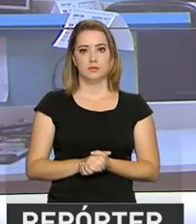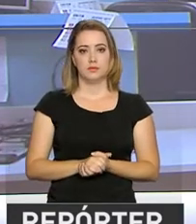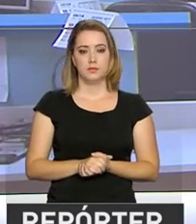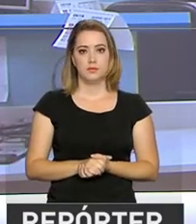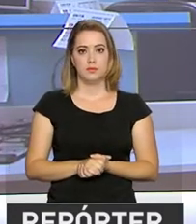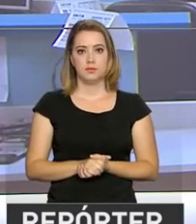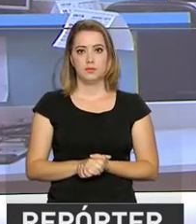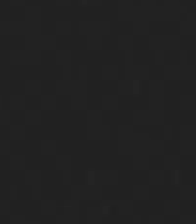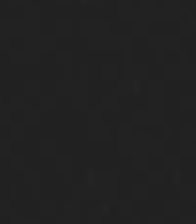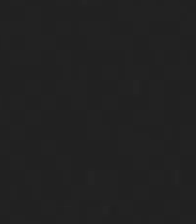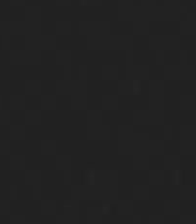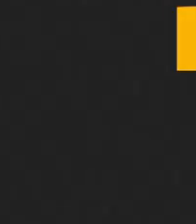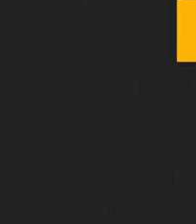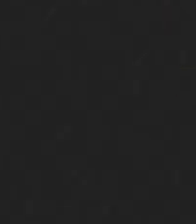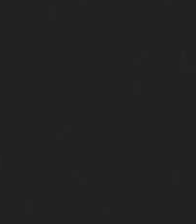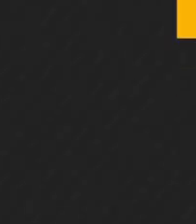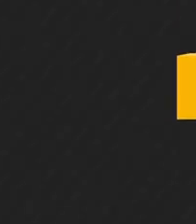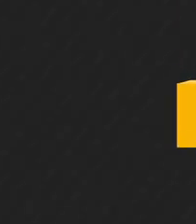federal